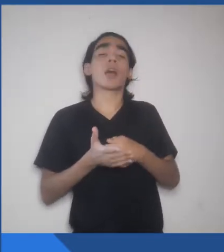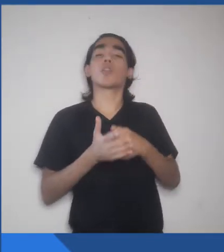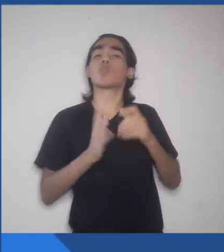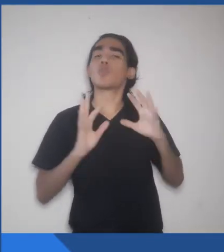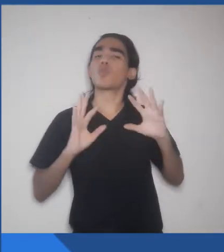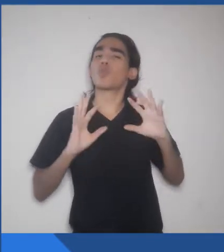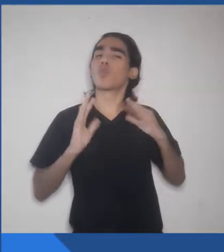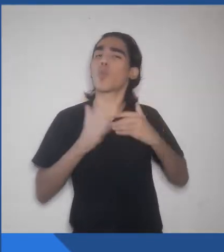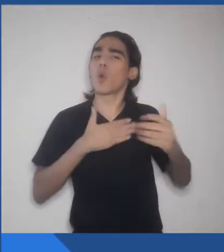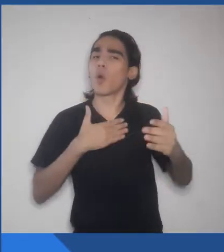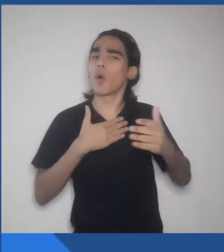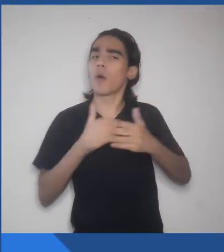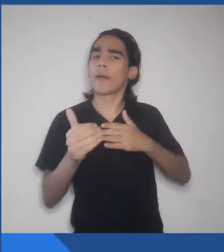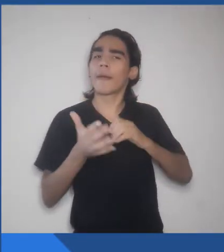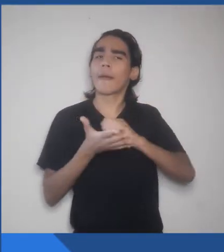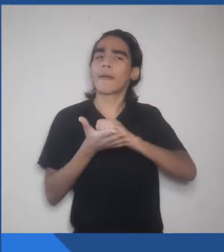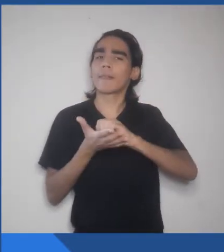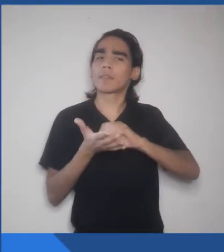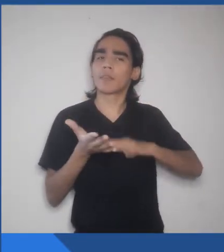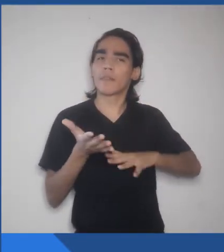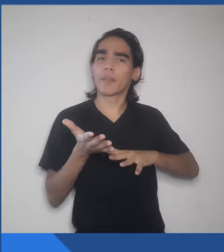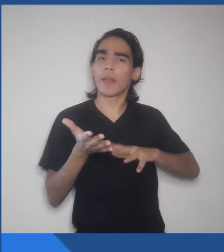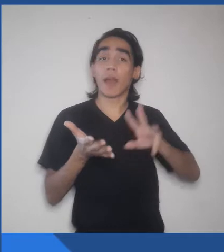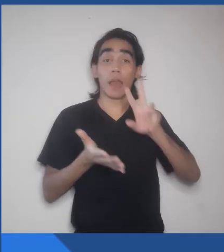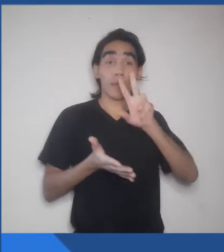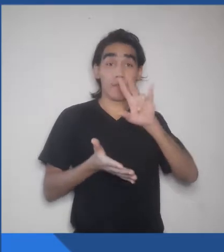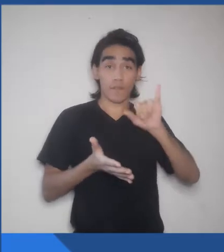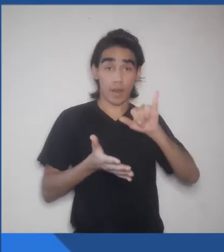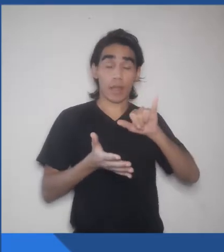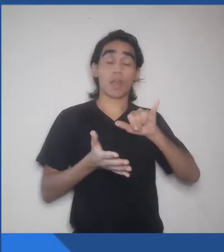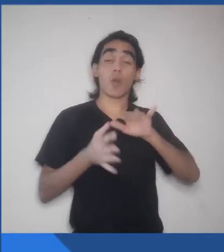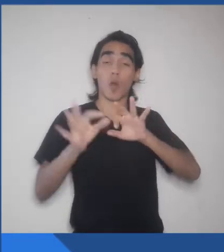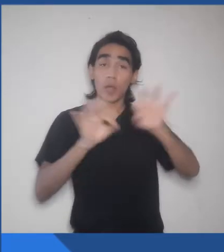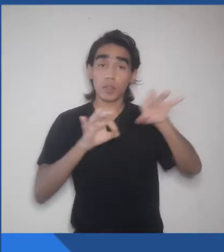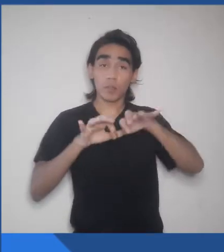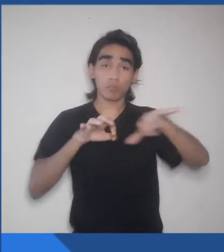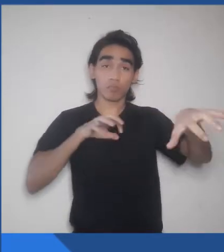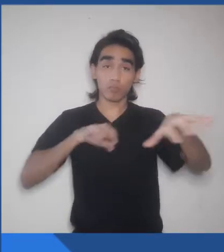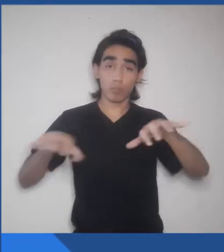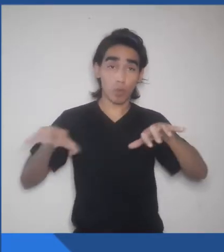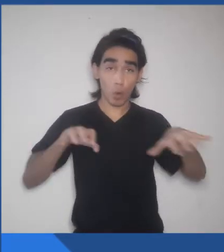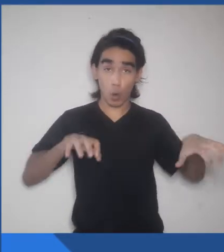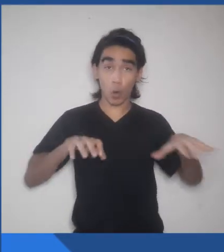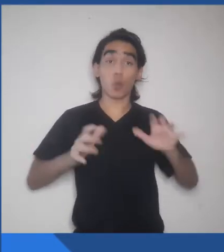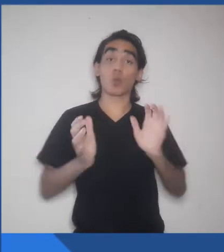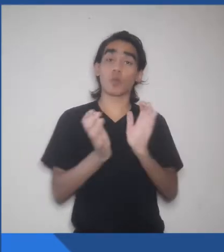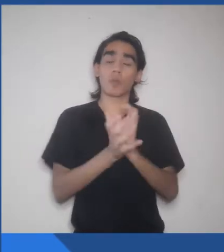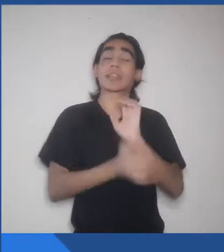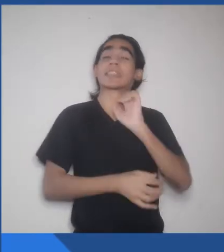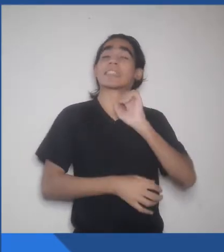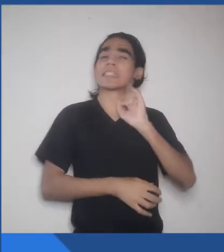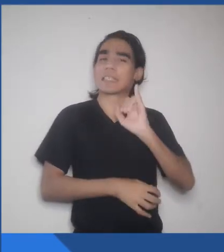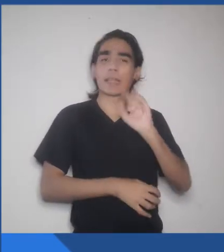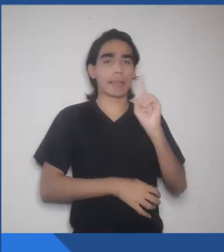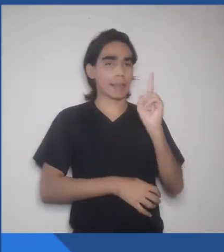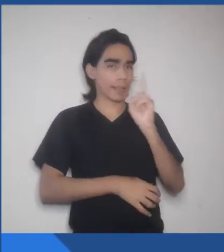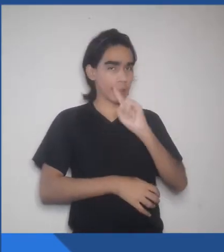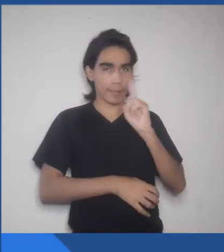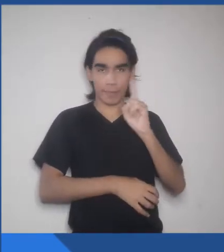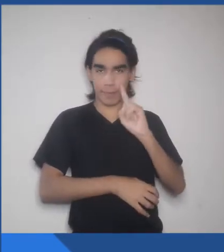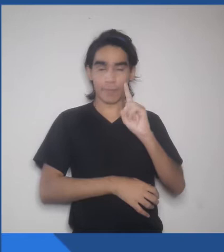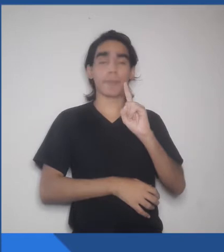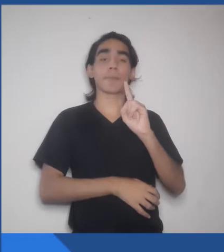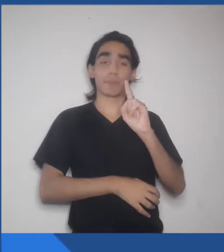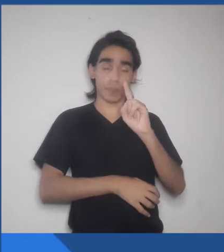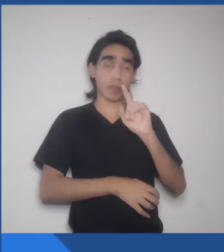toda atividade criada de agora em diante, ela já vai ser separada por grupo. Se eu deixar como não, eu preciso habilitar